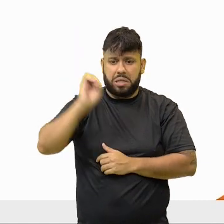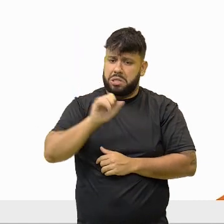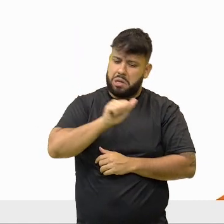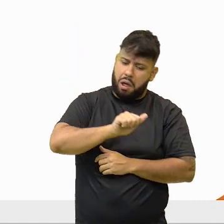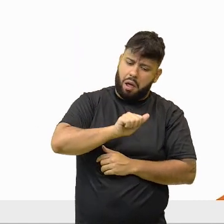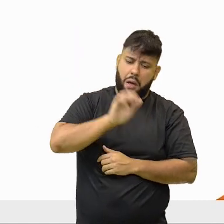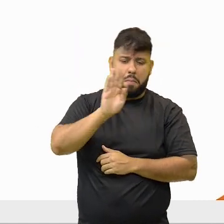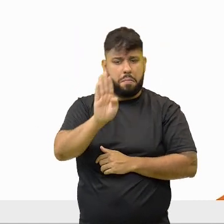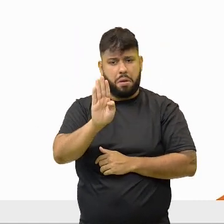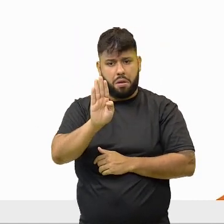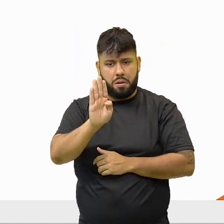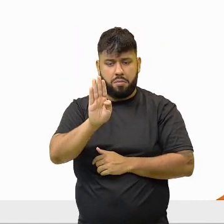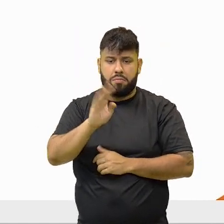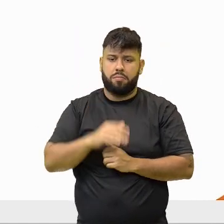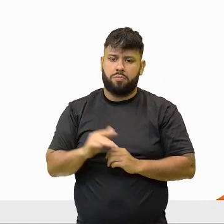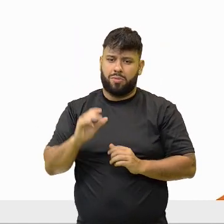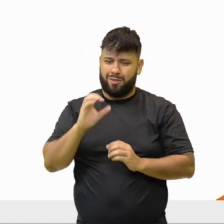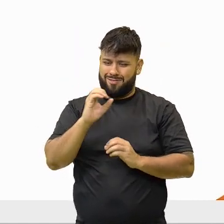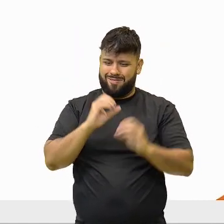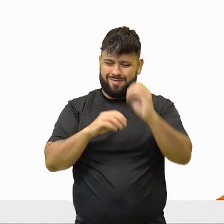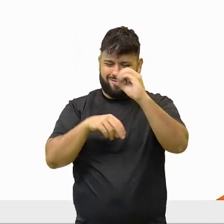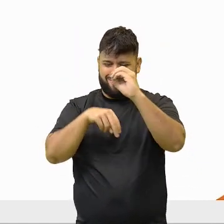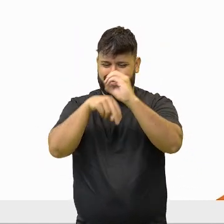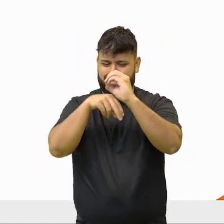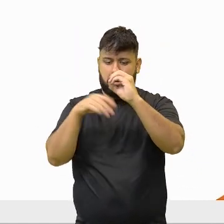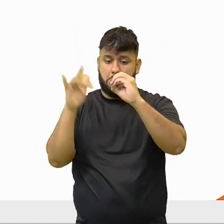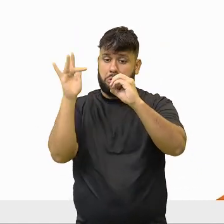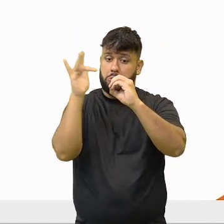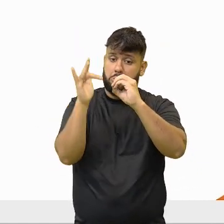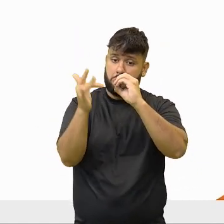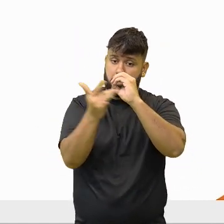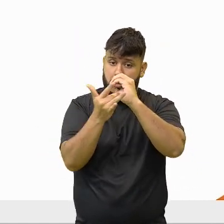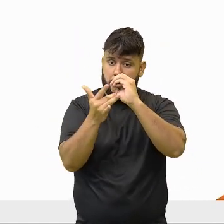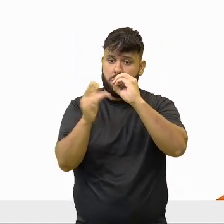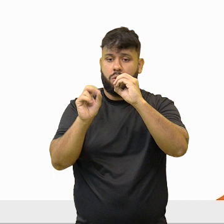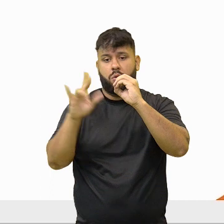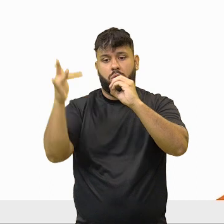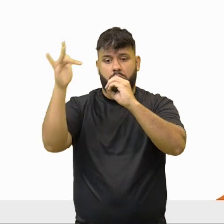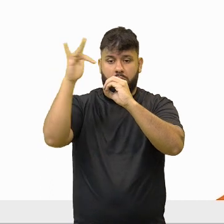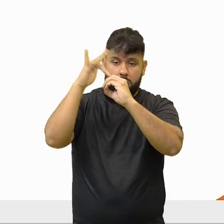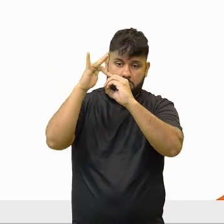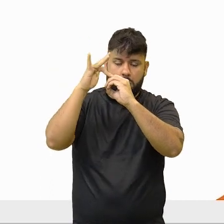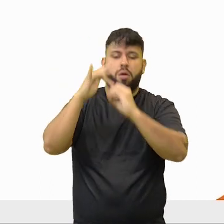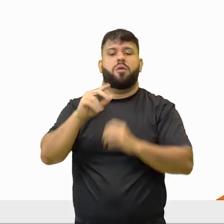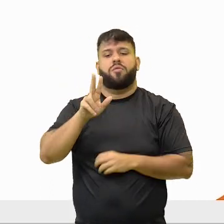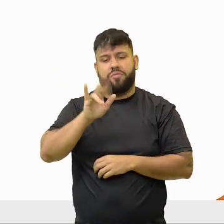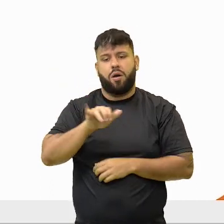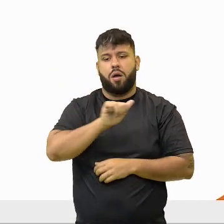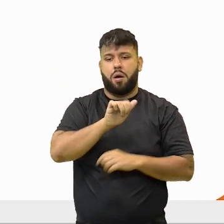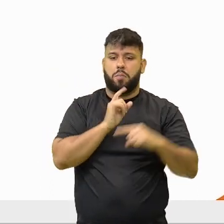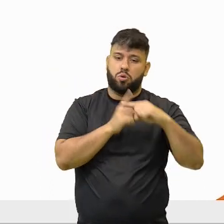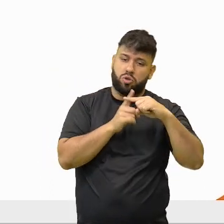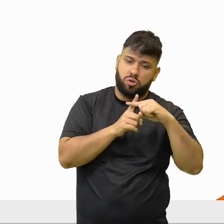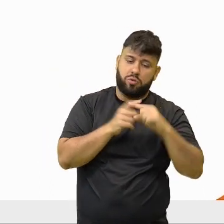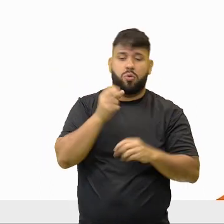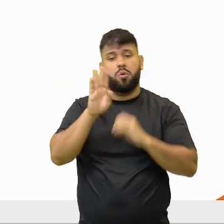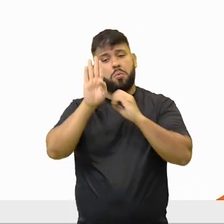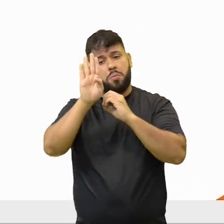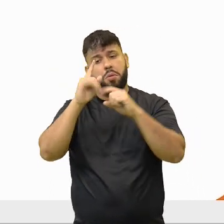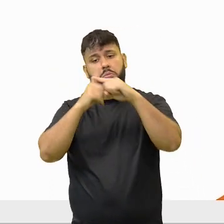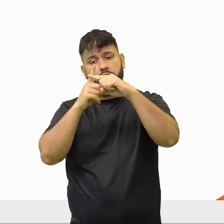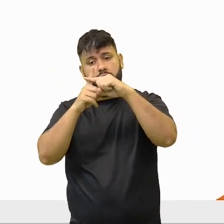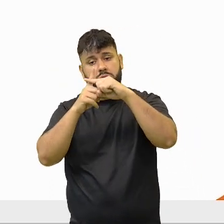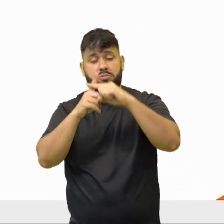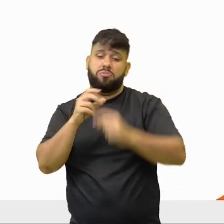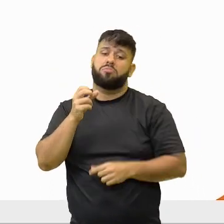B, a esfera for tocada, você vai ter cargas A positiva, B positiva, só que com um